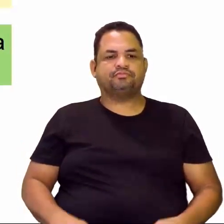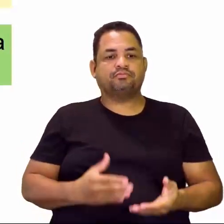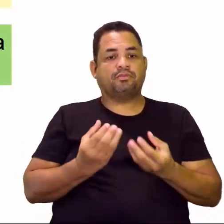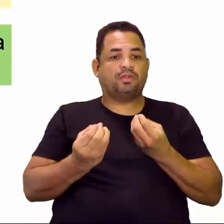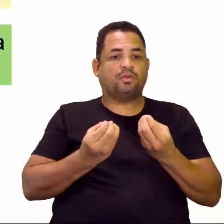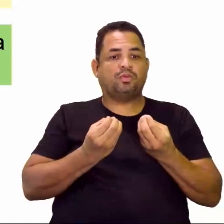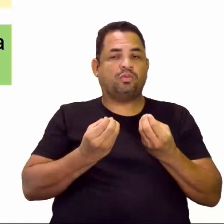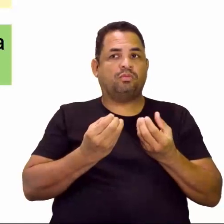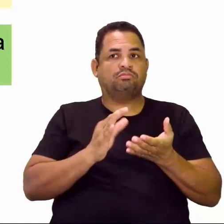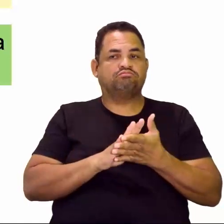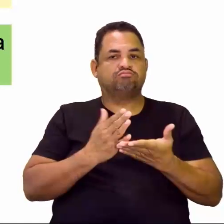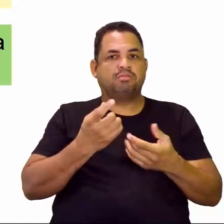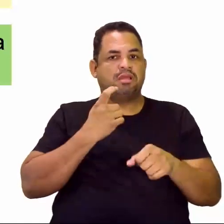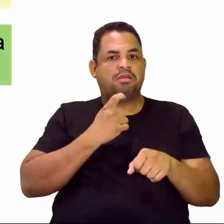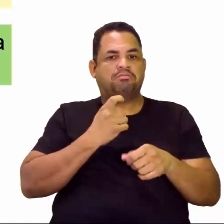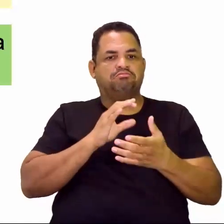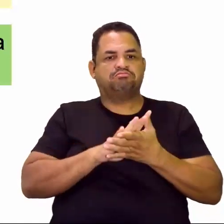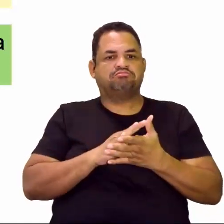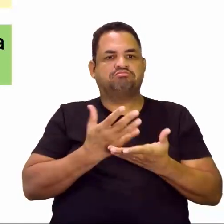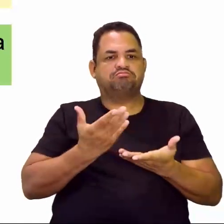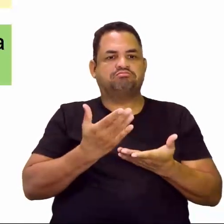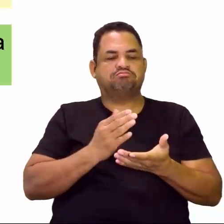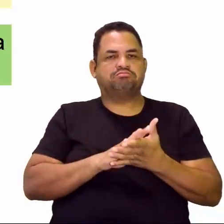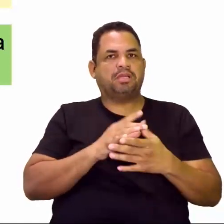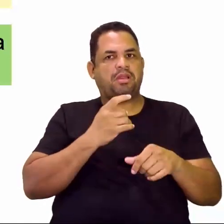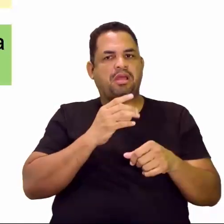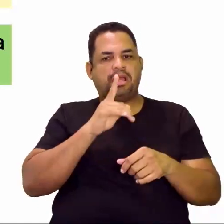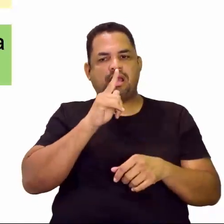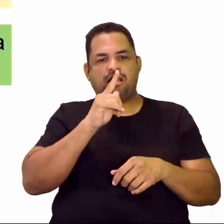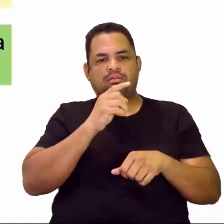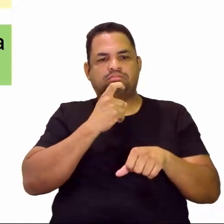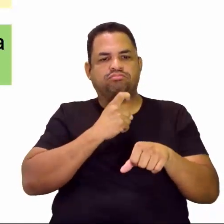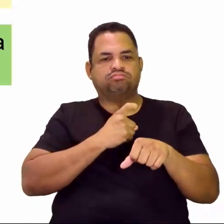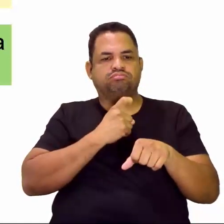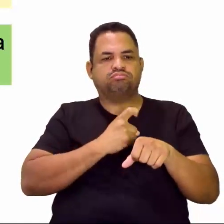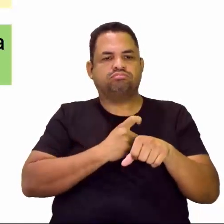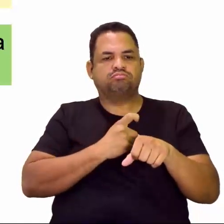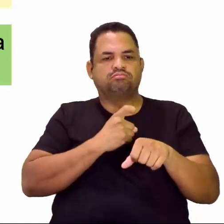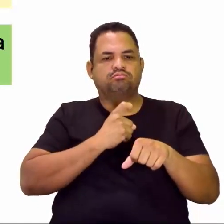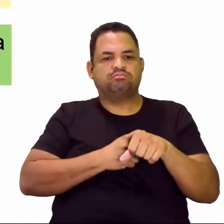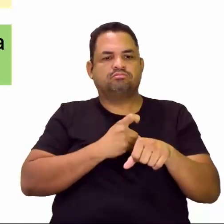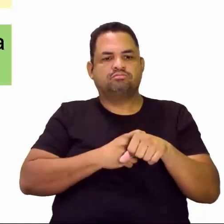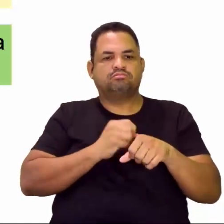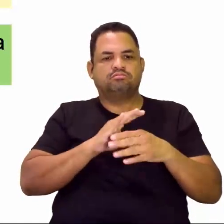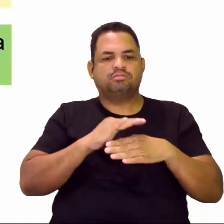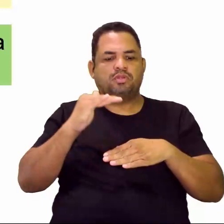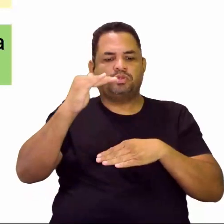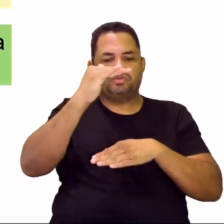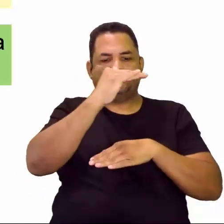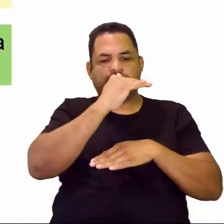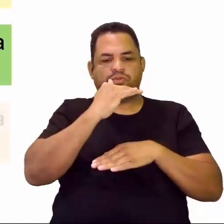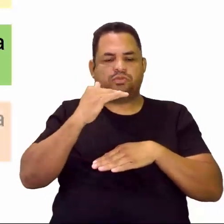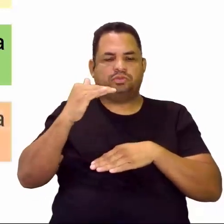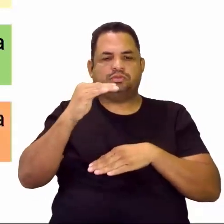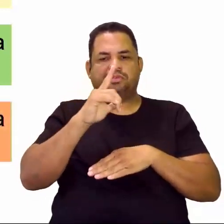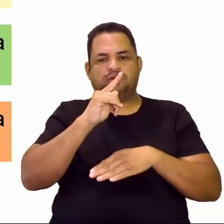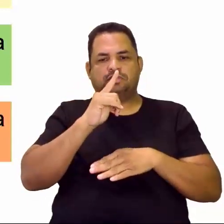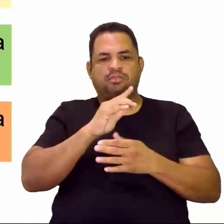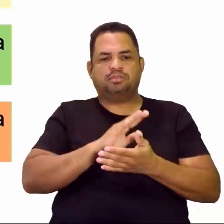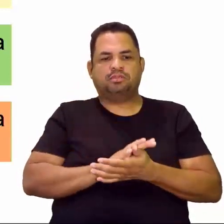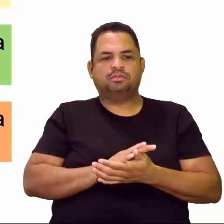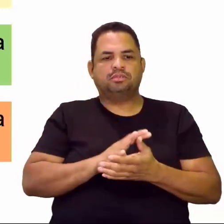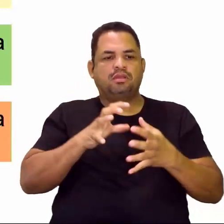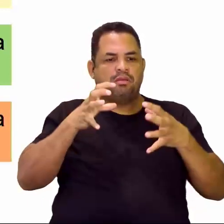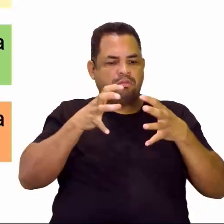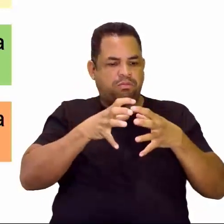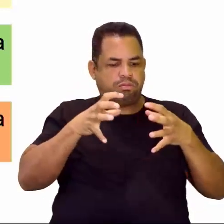O estado físico. Então, a água no estado sólido flutua na água líquida.